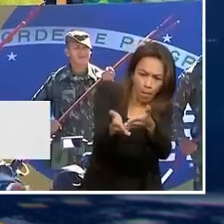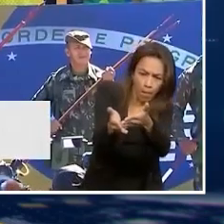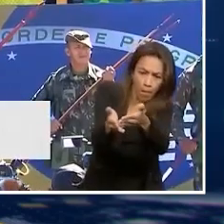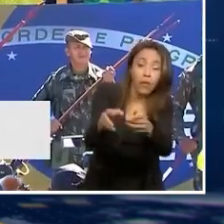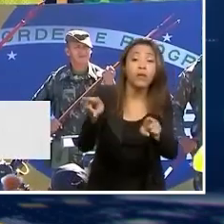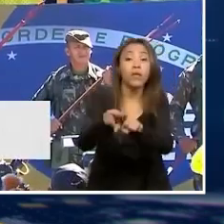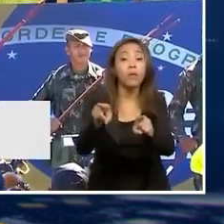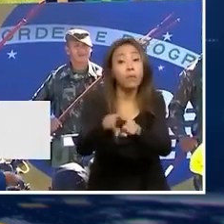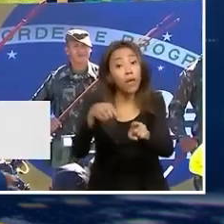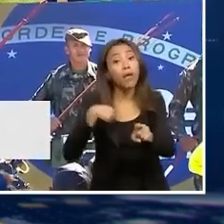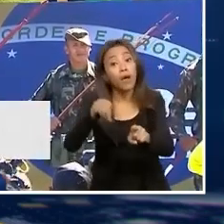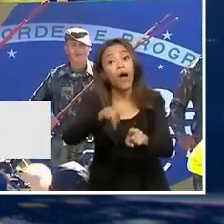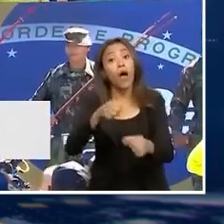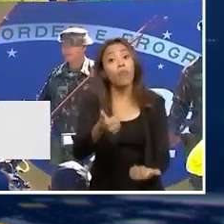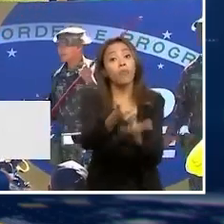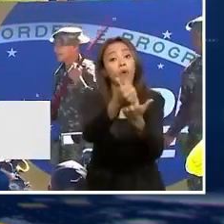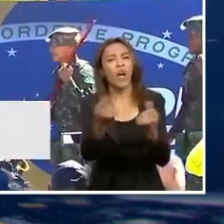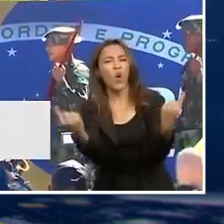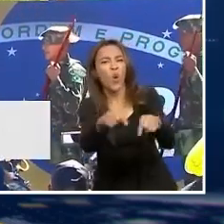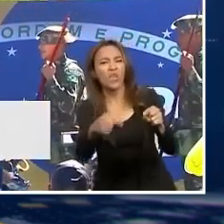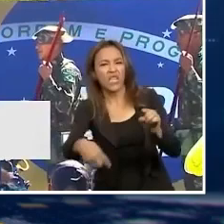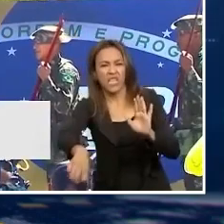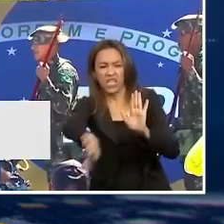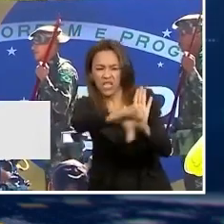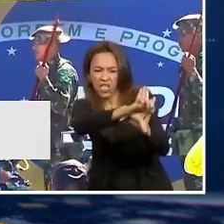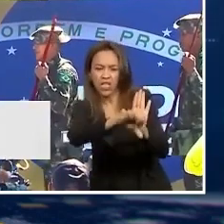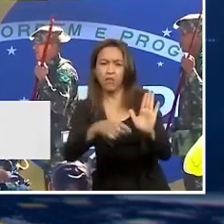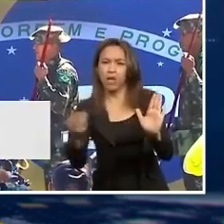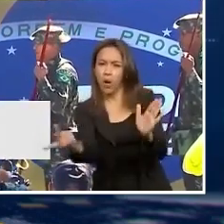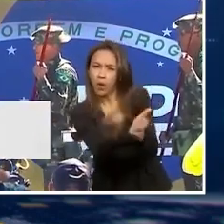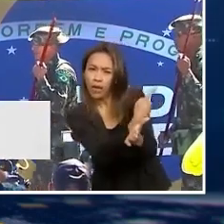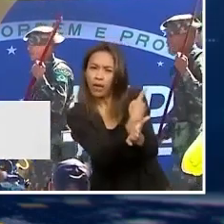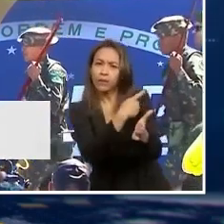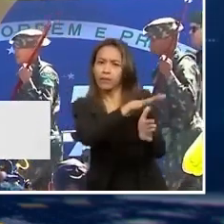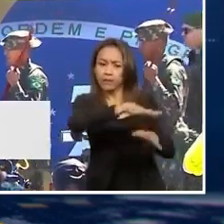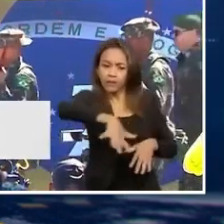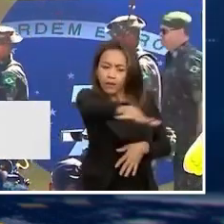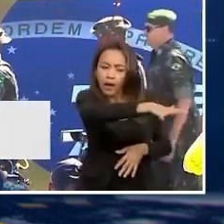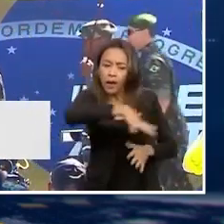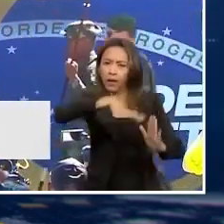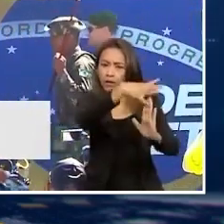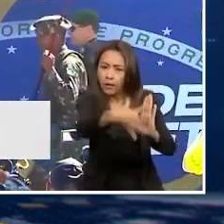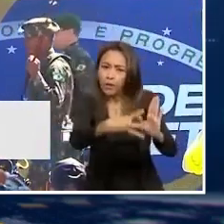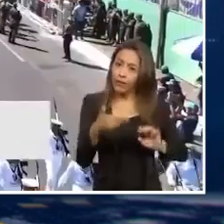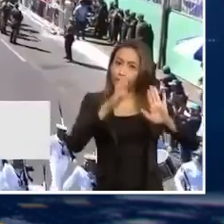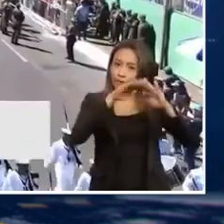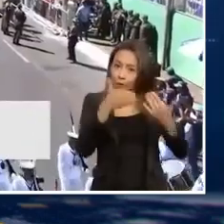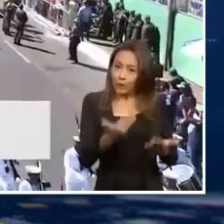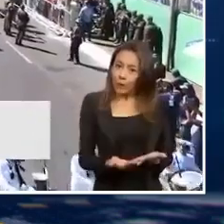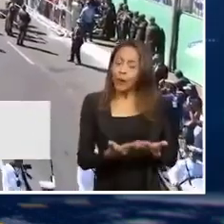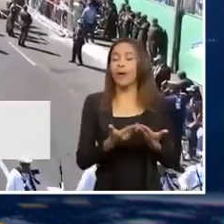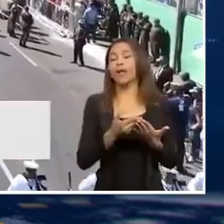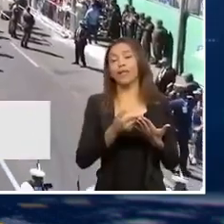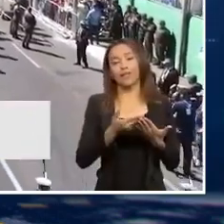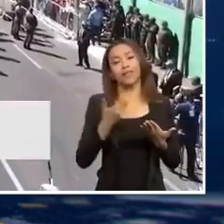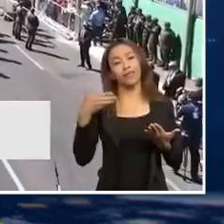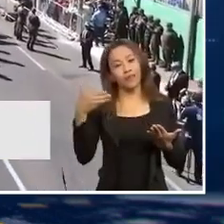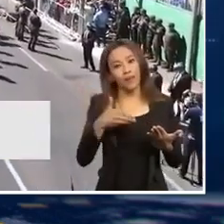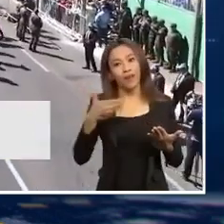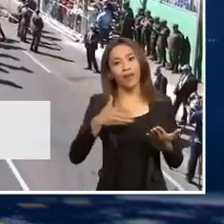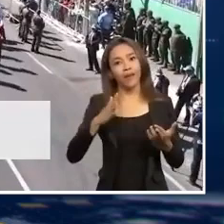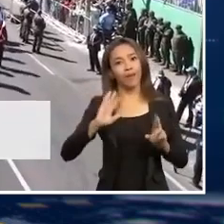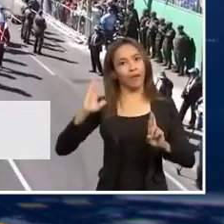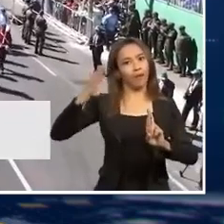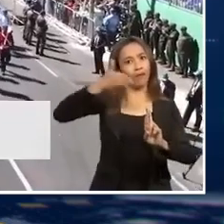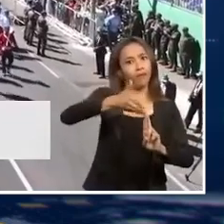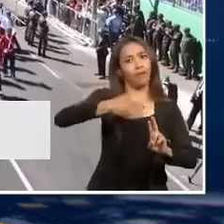né, um dia antes, que eles estavam pedindo, né, e até talvez financiando a ida aí de pessoas, de servidores